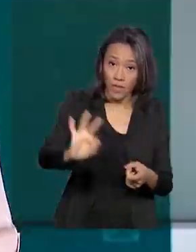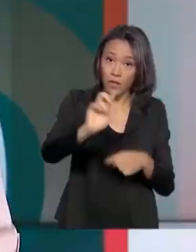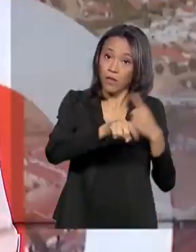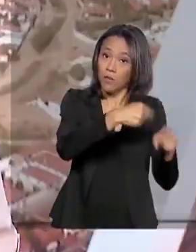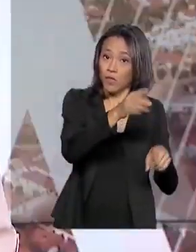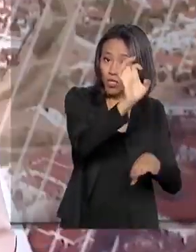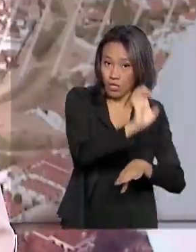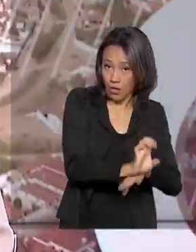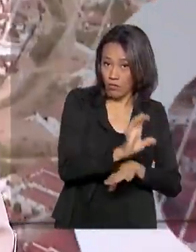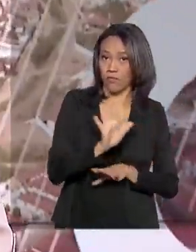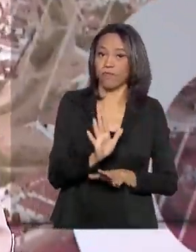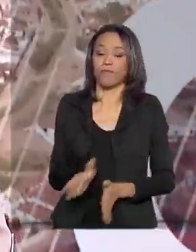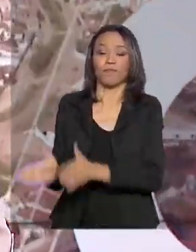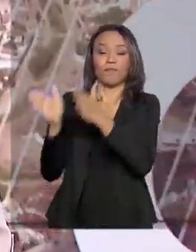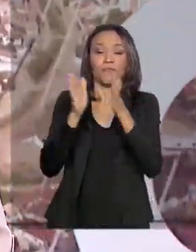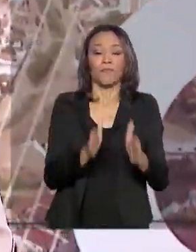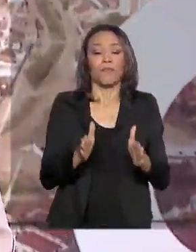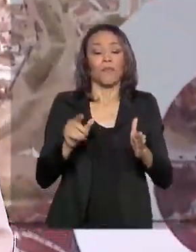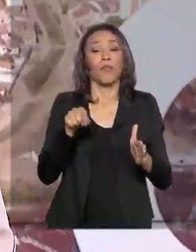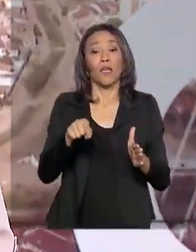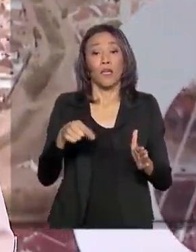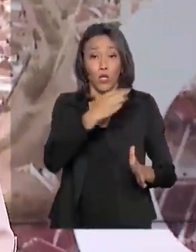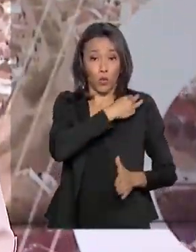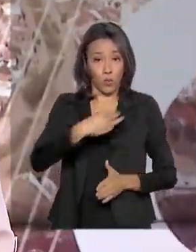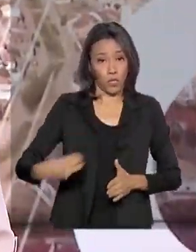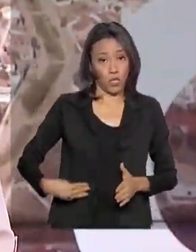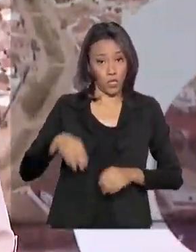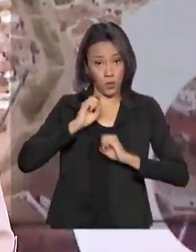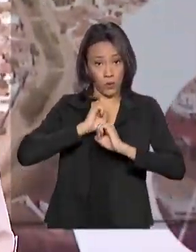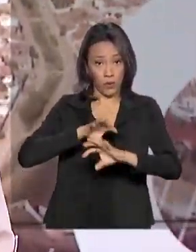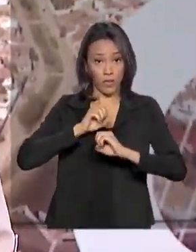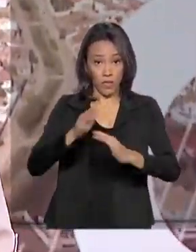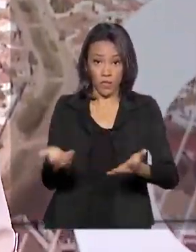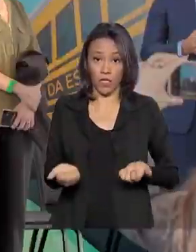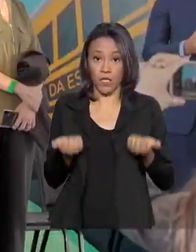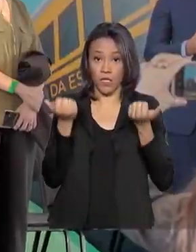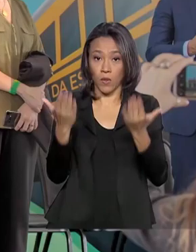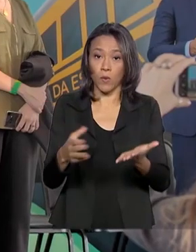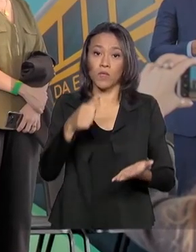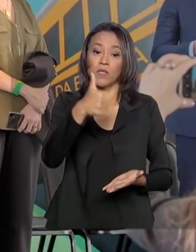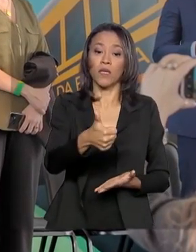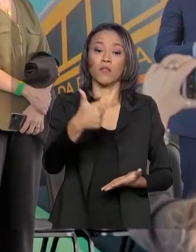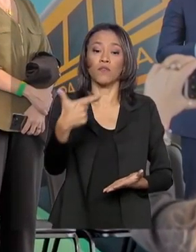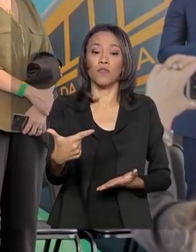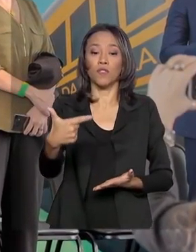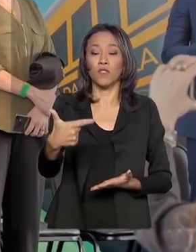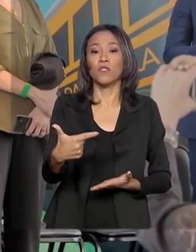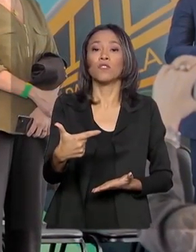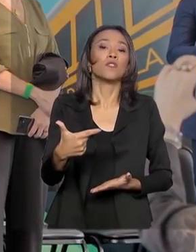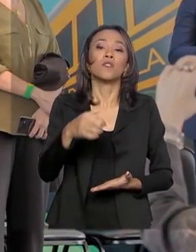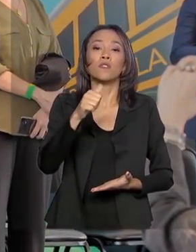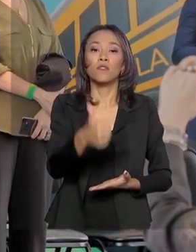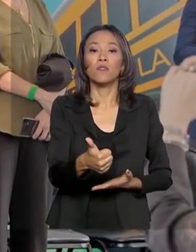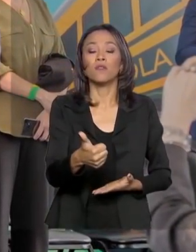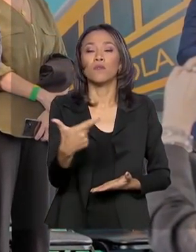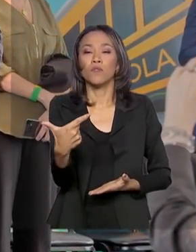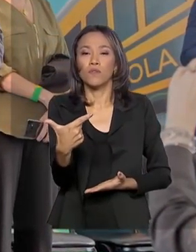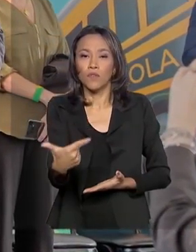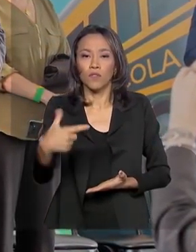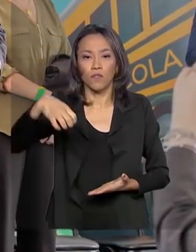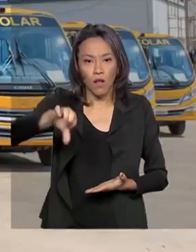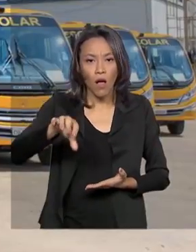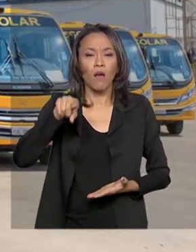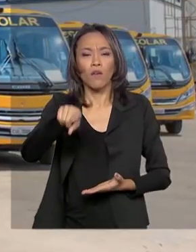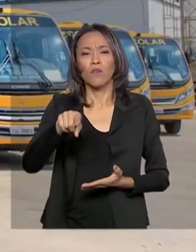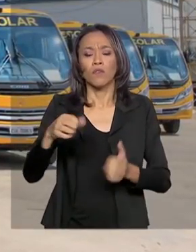E o ministro da Educação entregou 120 novos ônibus do programa Caminho da Escola, adaptados